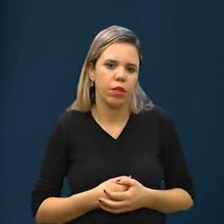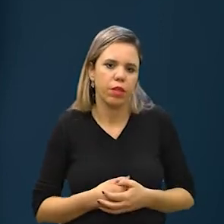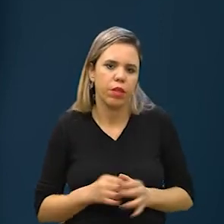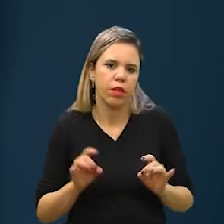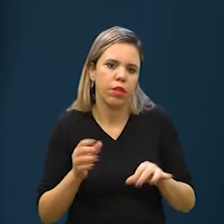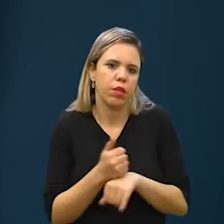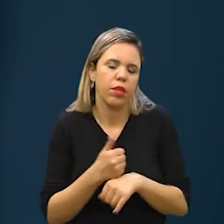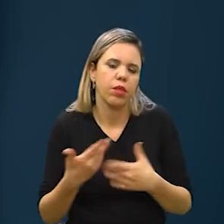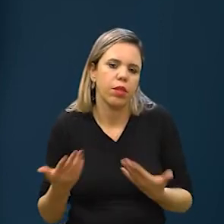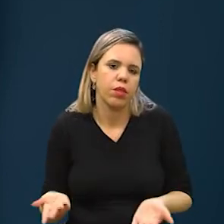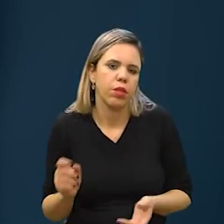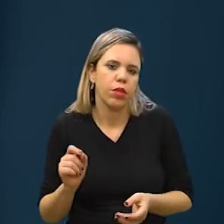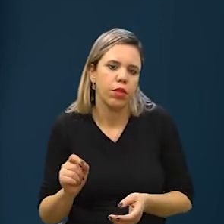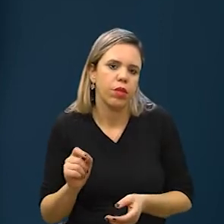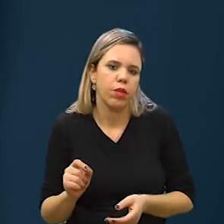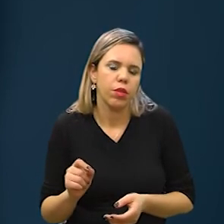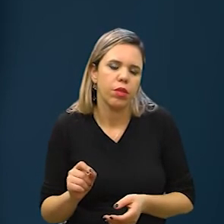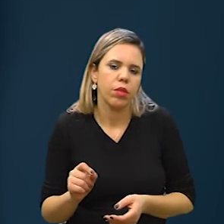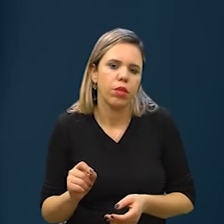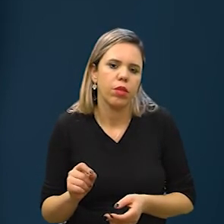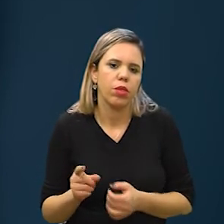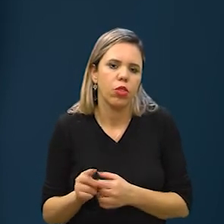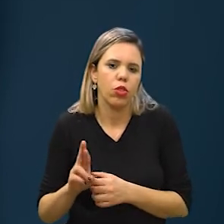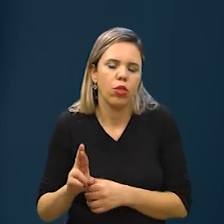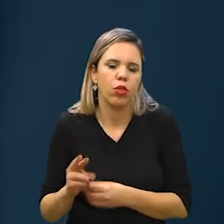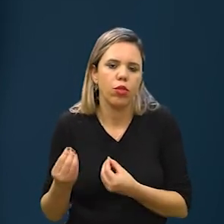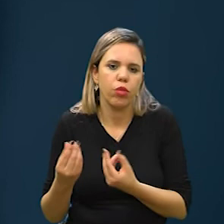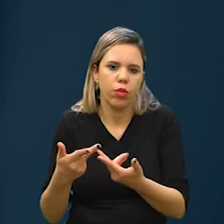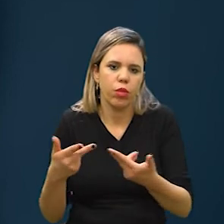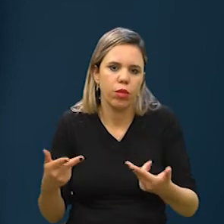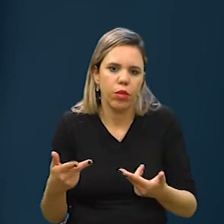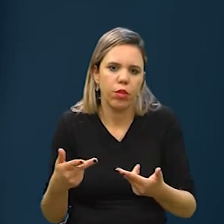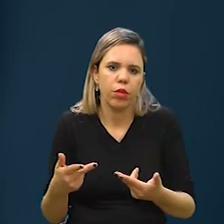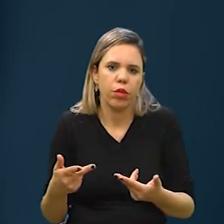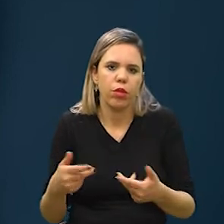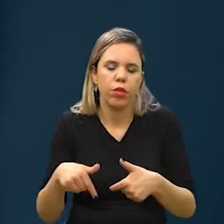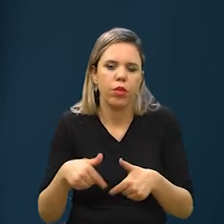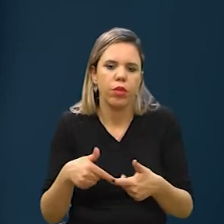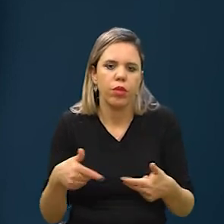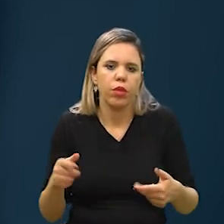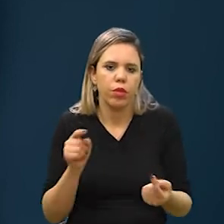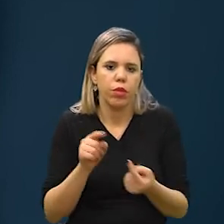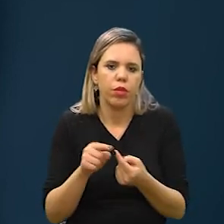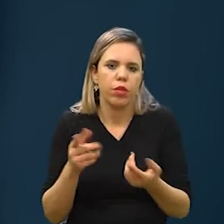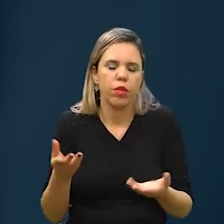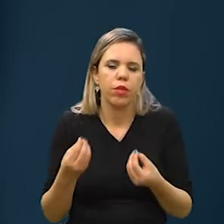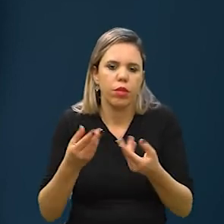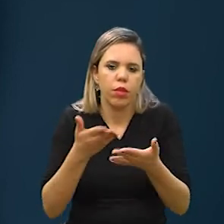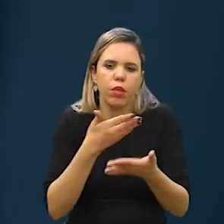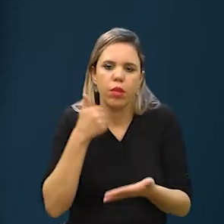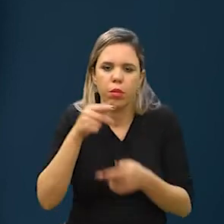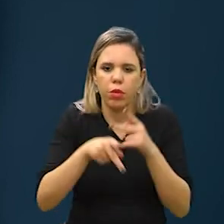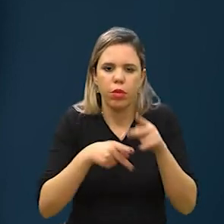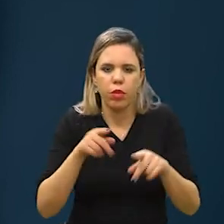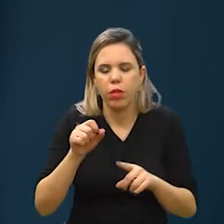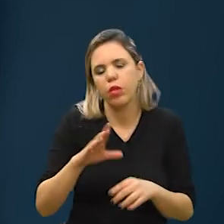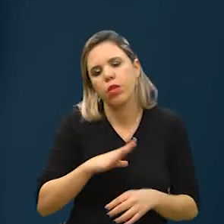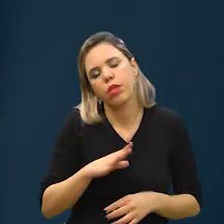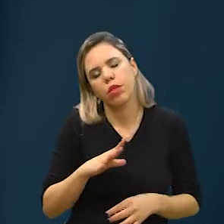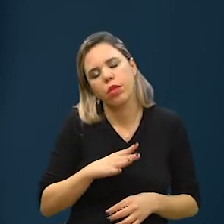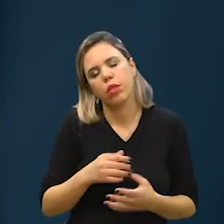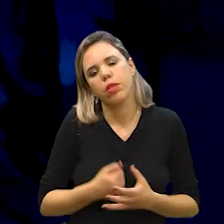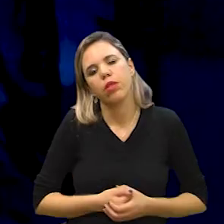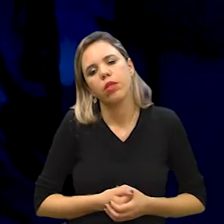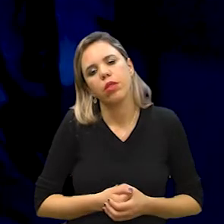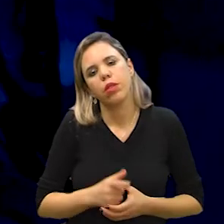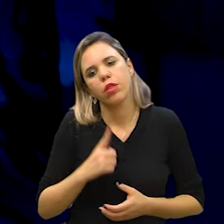mais especializado que a Dr. Shape entrega, e a gente vai trabalhando nesse sentido para entregar o melhor para a nossa